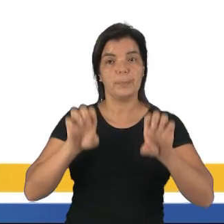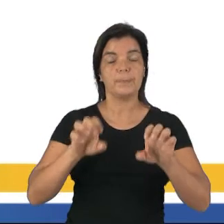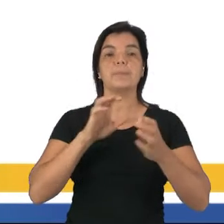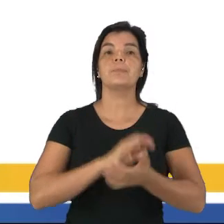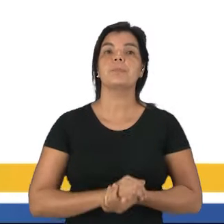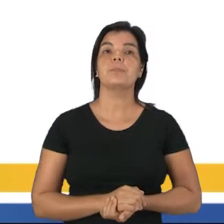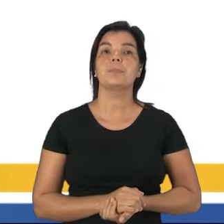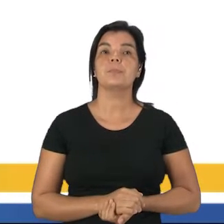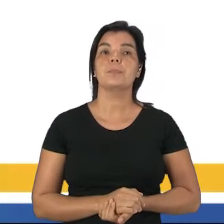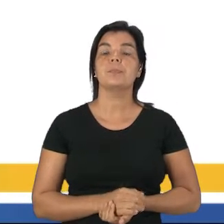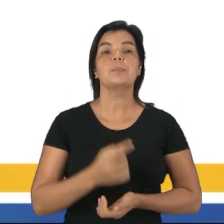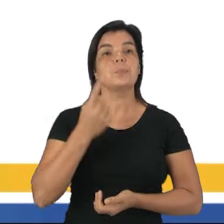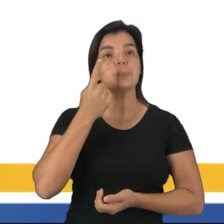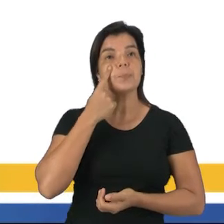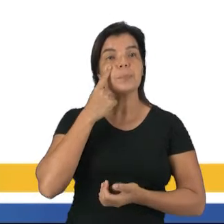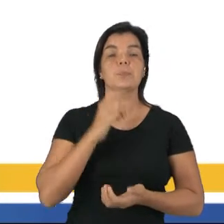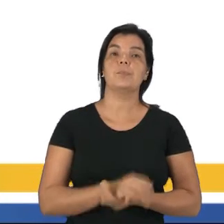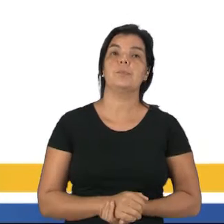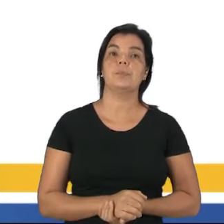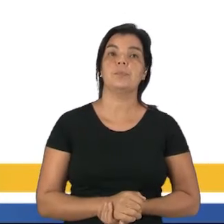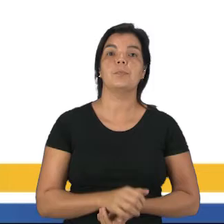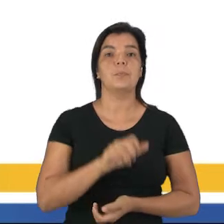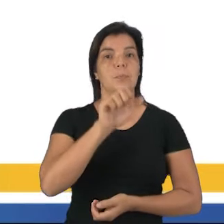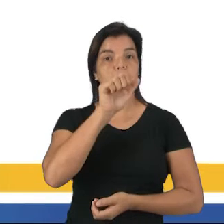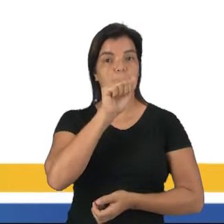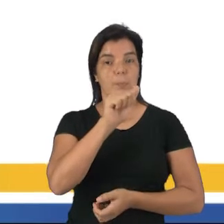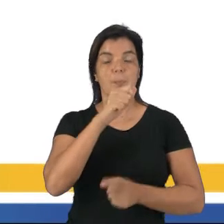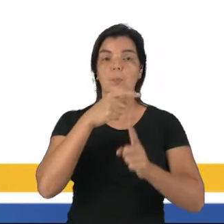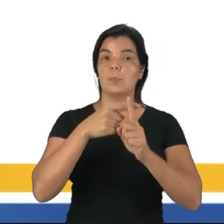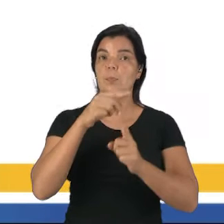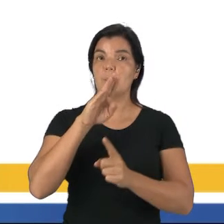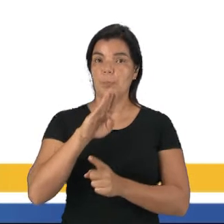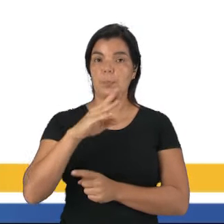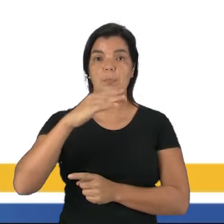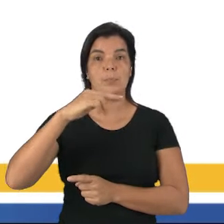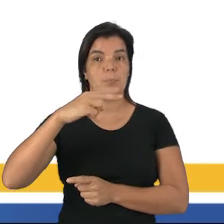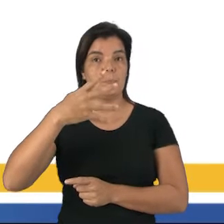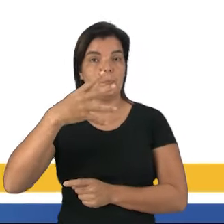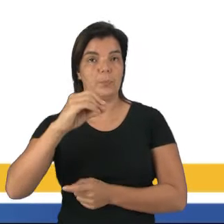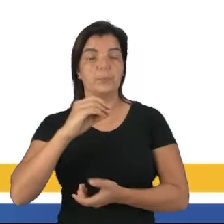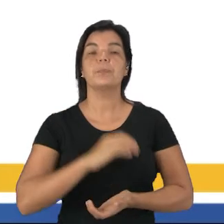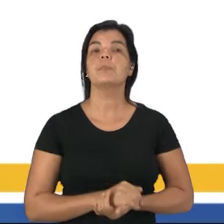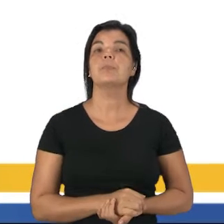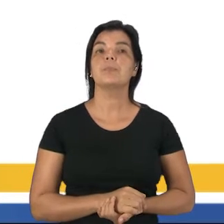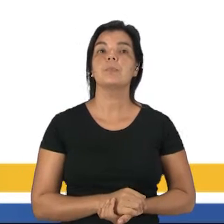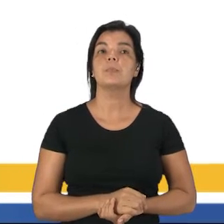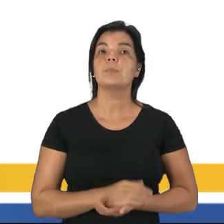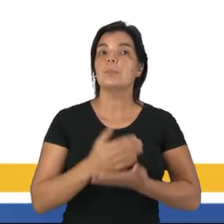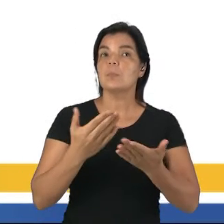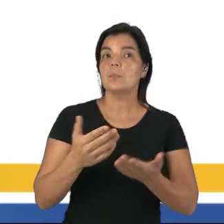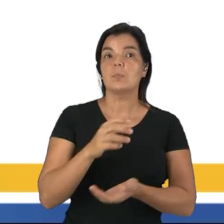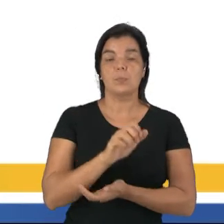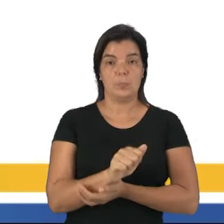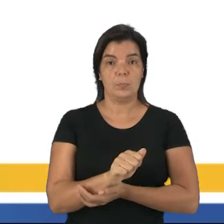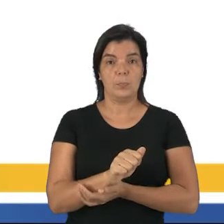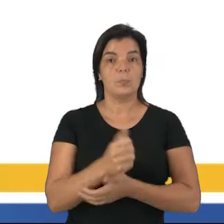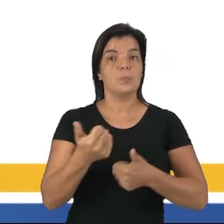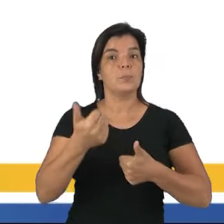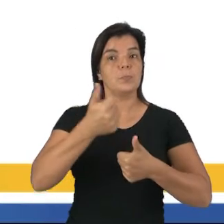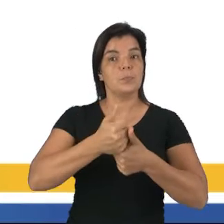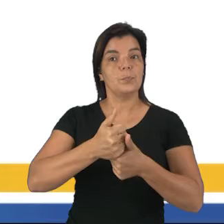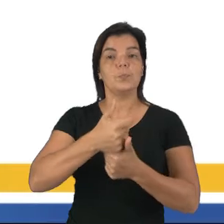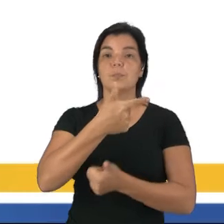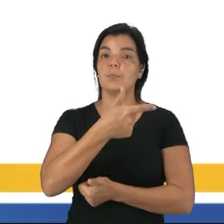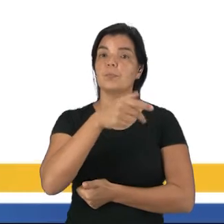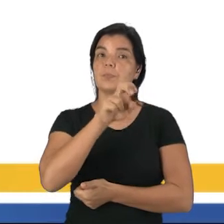equações. Então, eu vou procurar utilizar a primeira. Então, veja, a soma dos dois é igual a 40. Então, no lugar de A, nós vamos